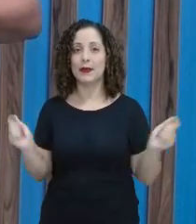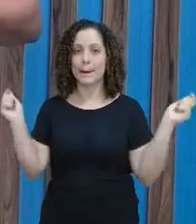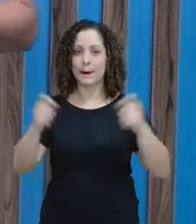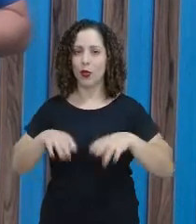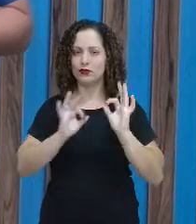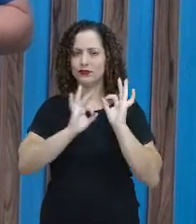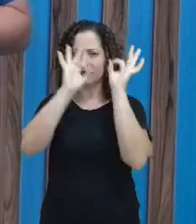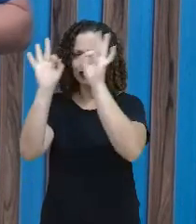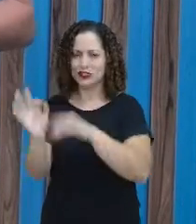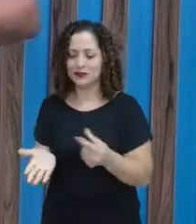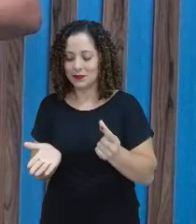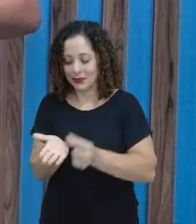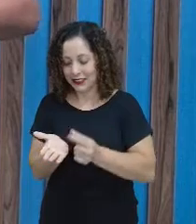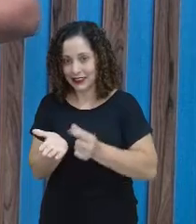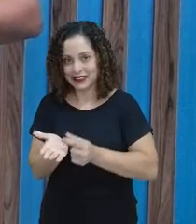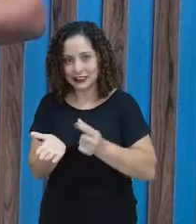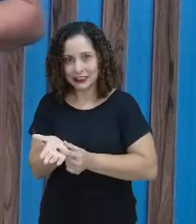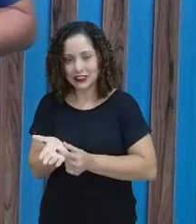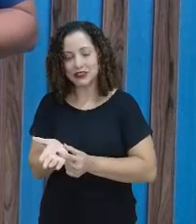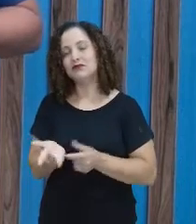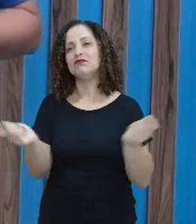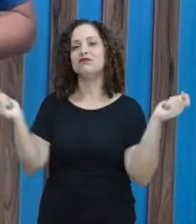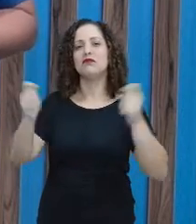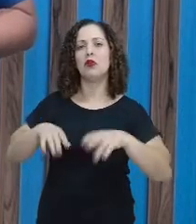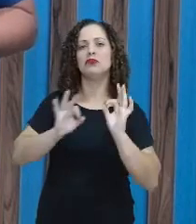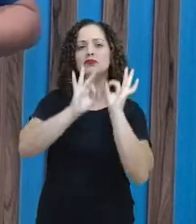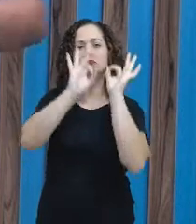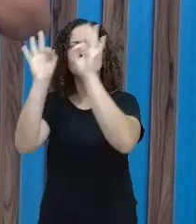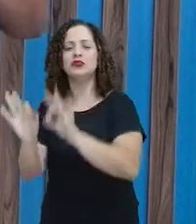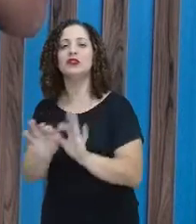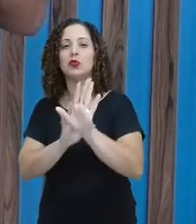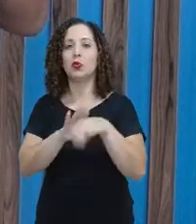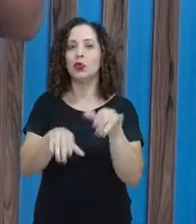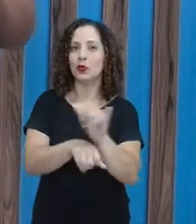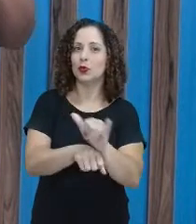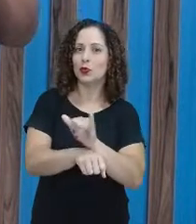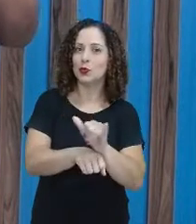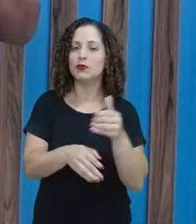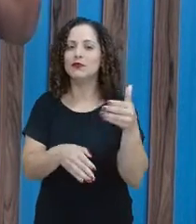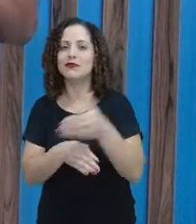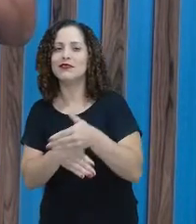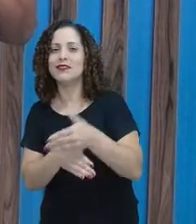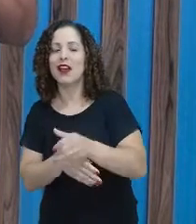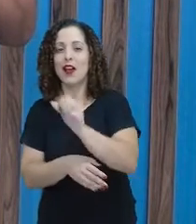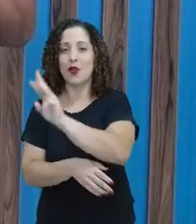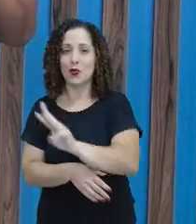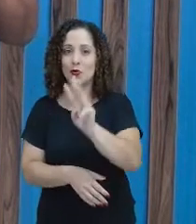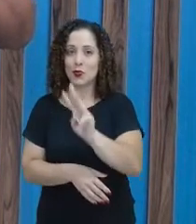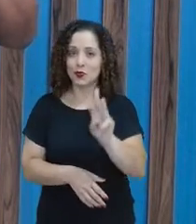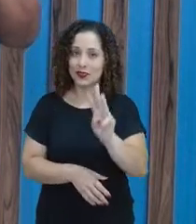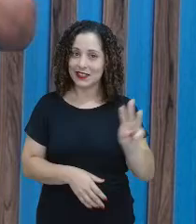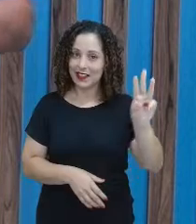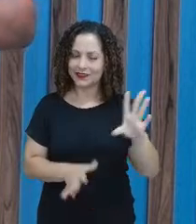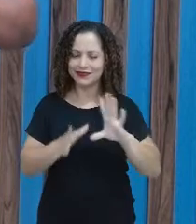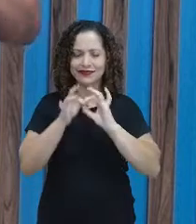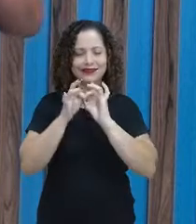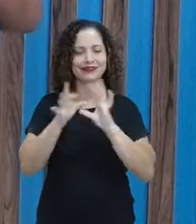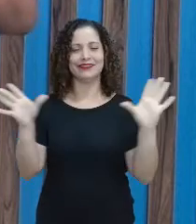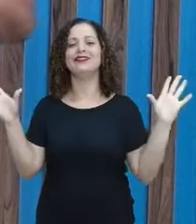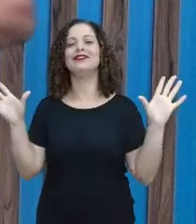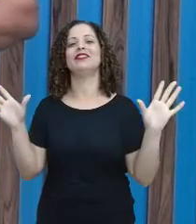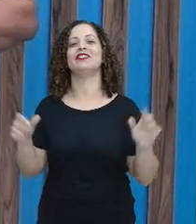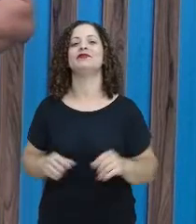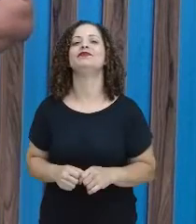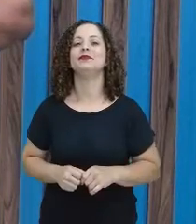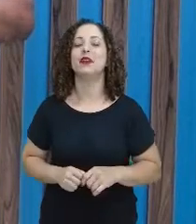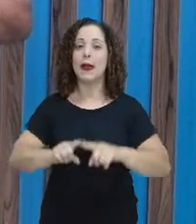a aula pelo aplicativo, você pode assistir a aula pelo YouTube, acessar o site, fica bem à vontade. Mas eu